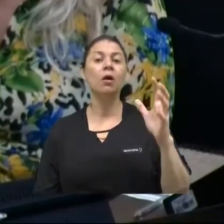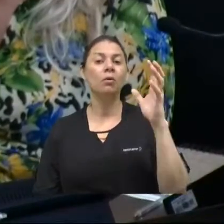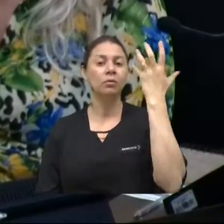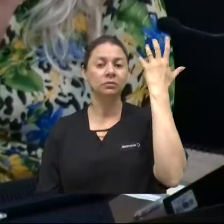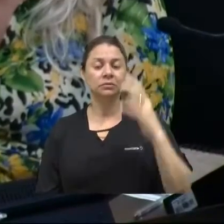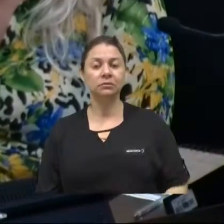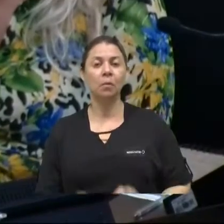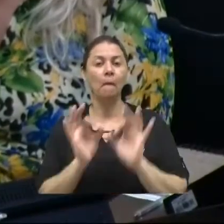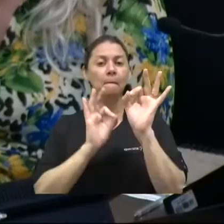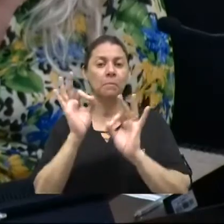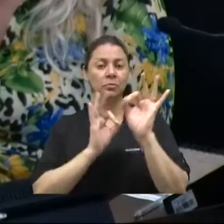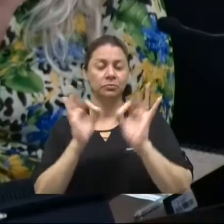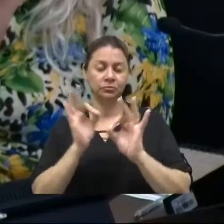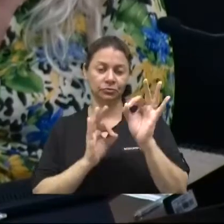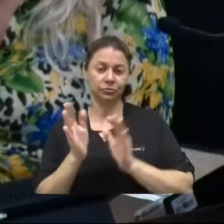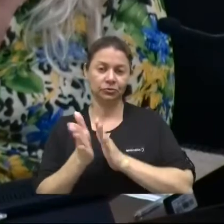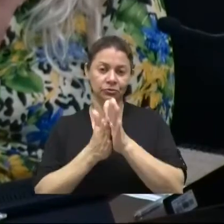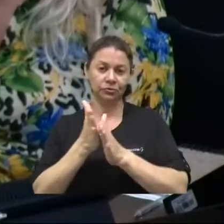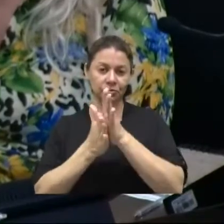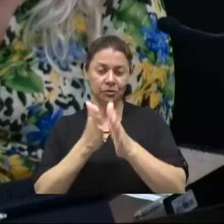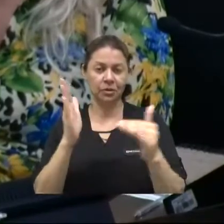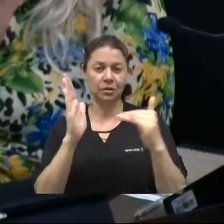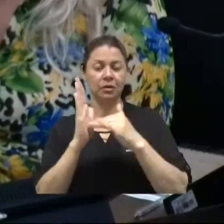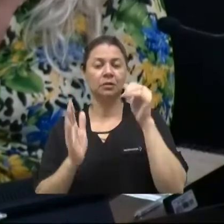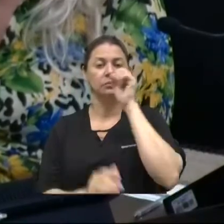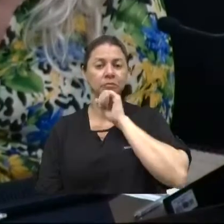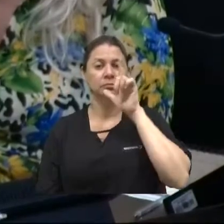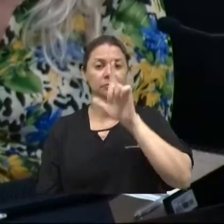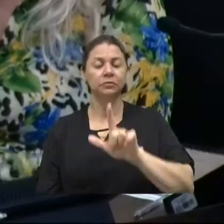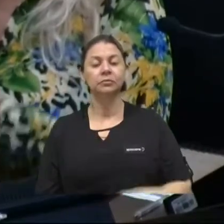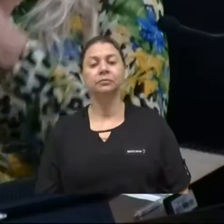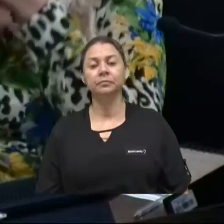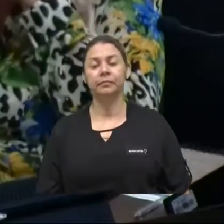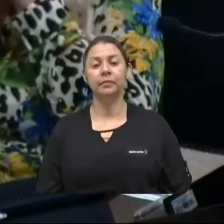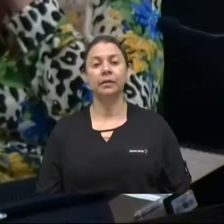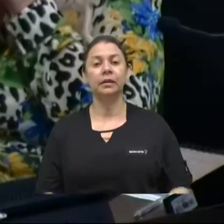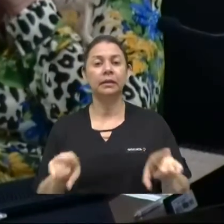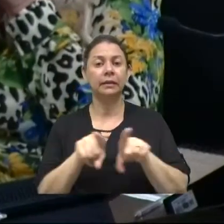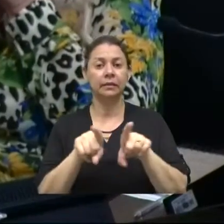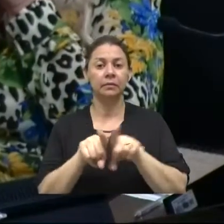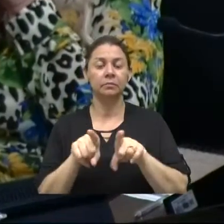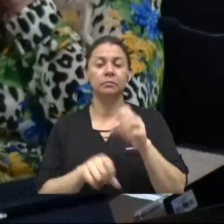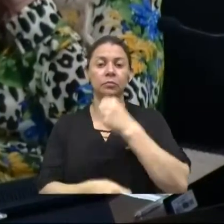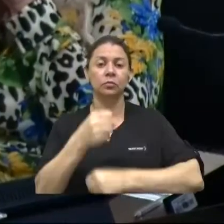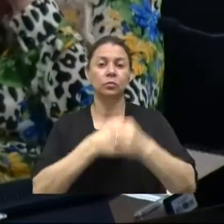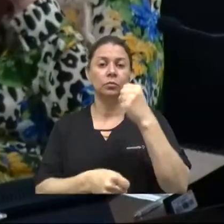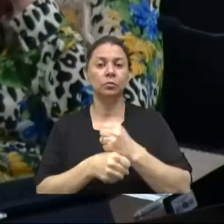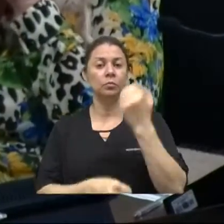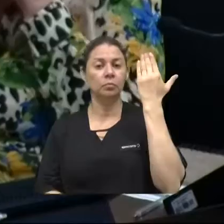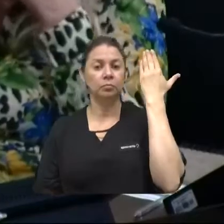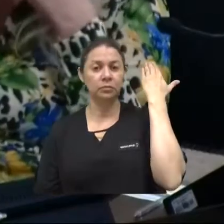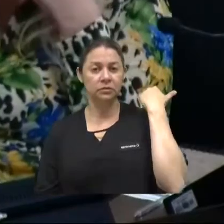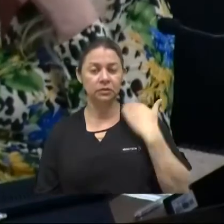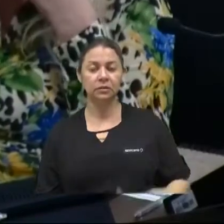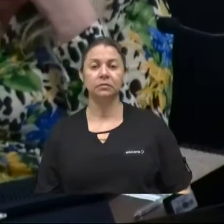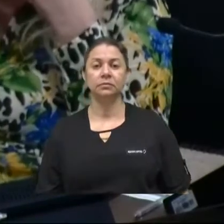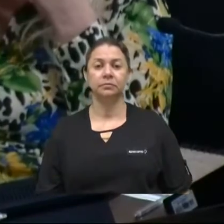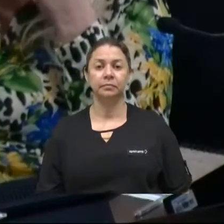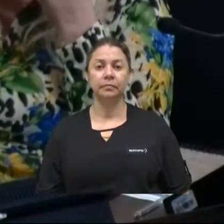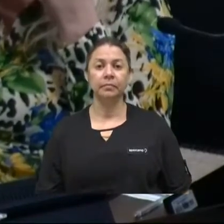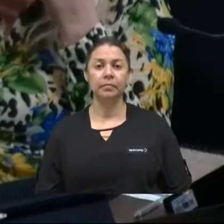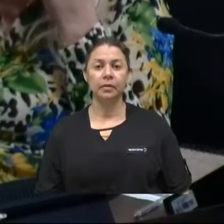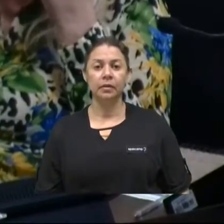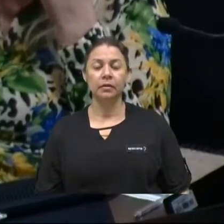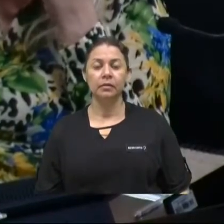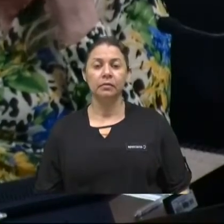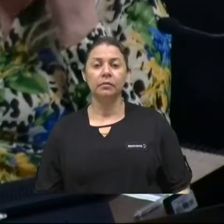Nós temos a frente parlamentar do trem intercidades, que no ano passado entramos em contato com algumas autoridades,